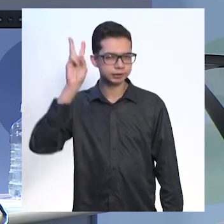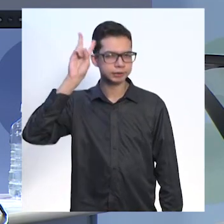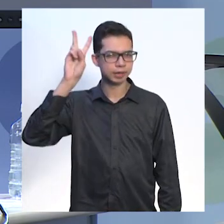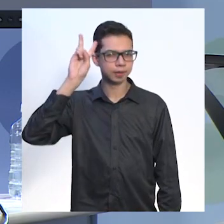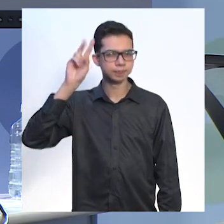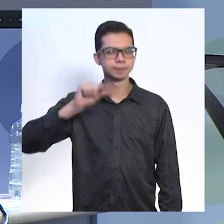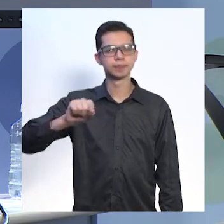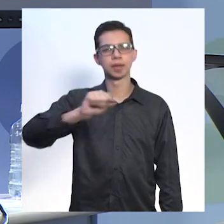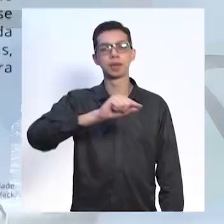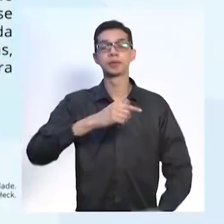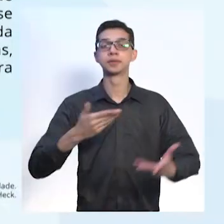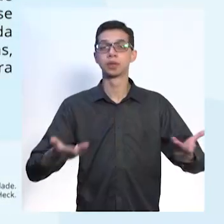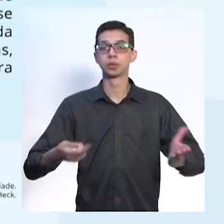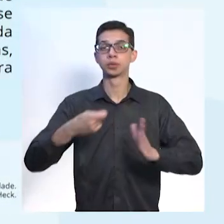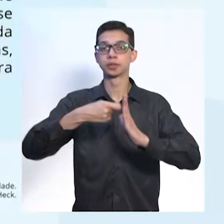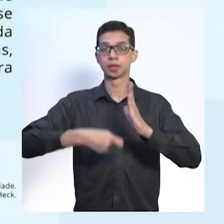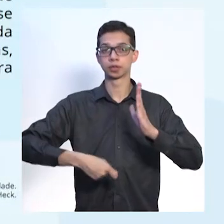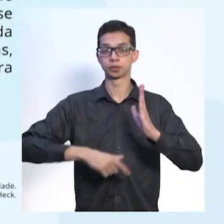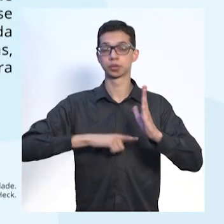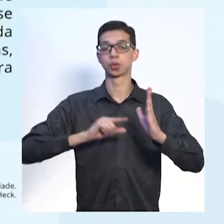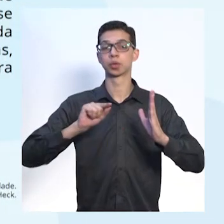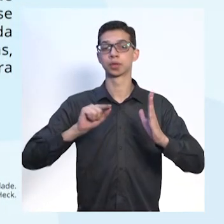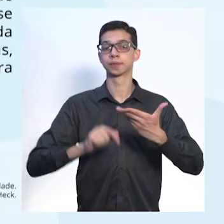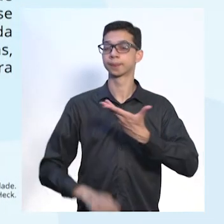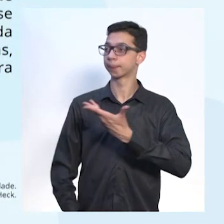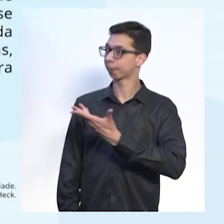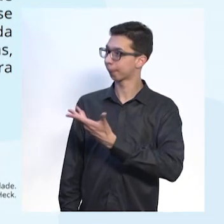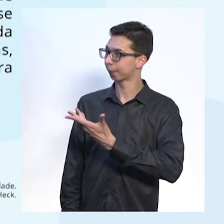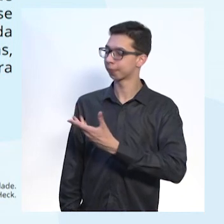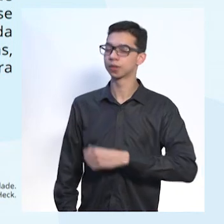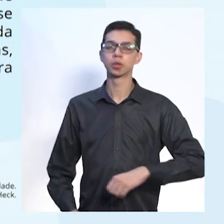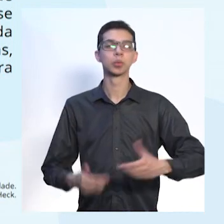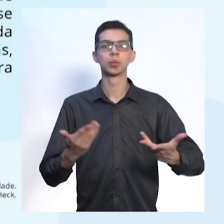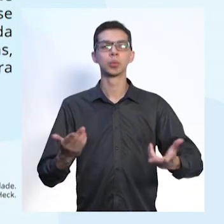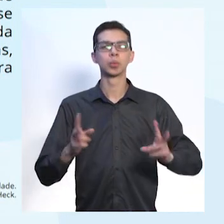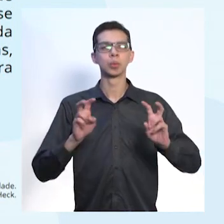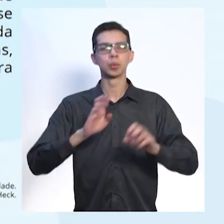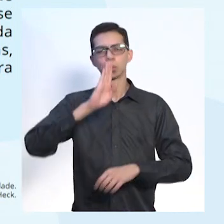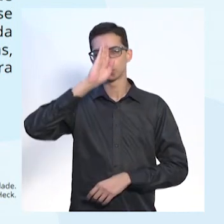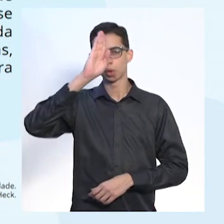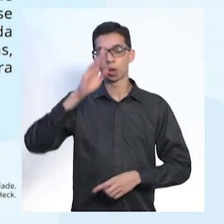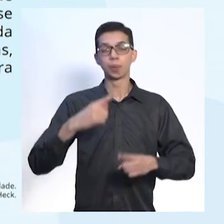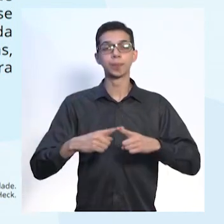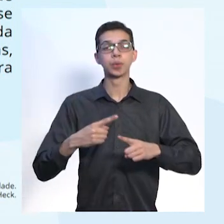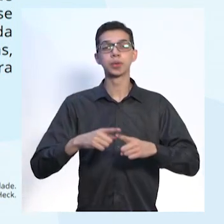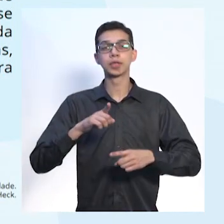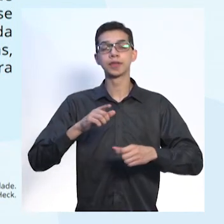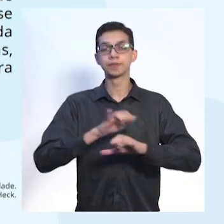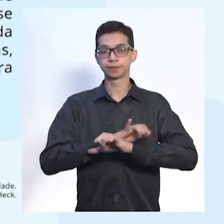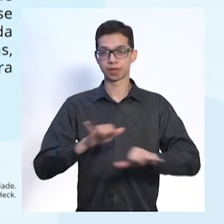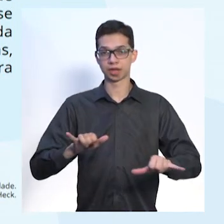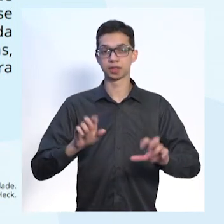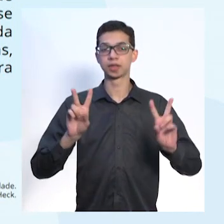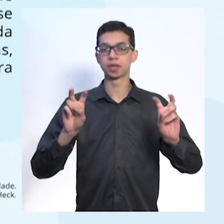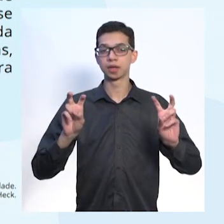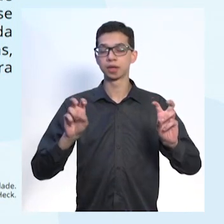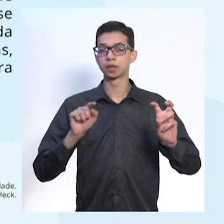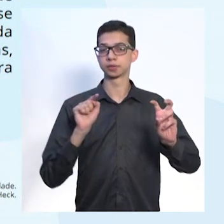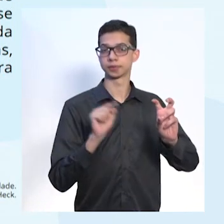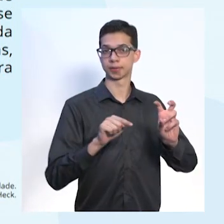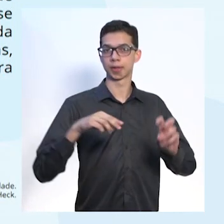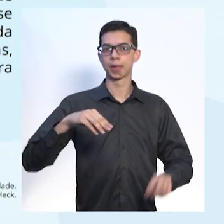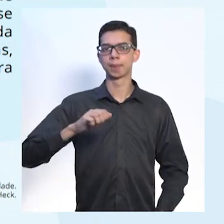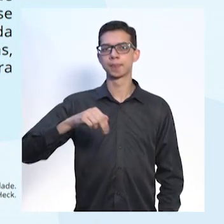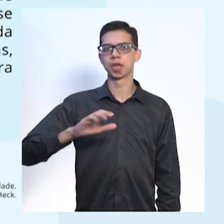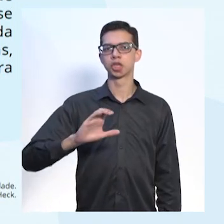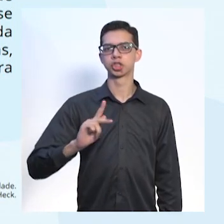seguinte, nesse texto aí nós temos uma manchete. Qual é essa manchete? E por que isso que você está falando que é manchete é a manchete?